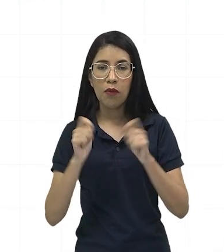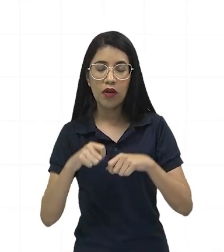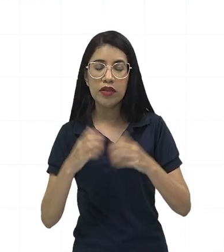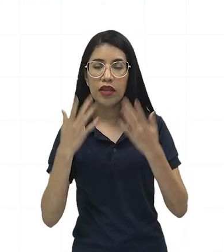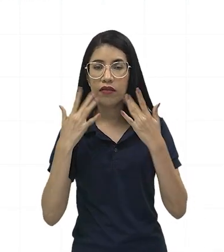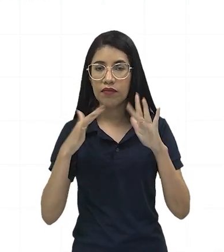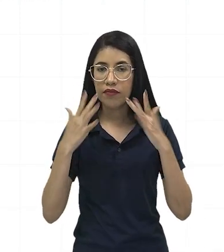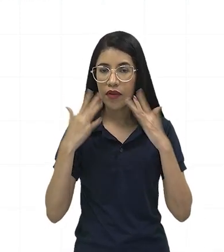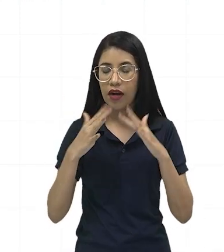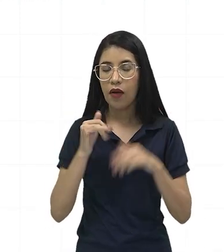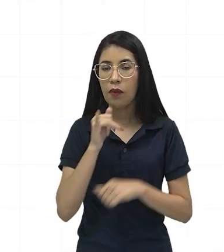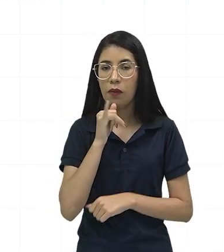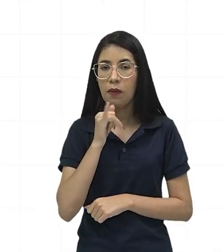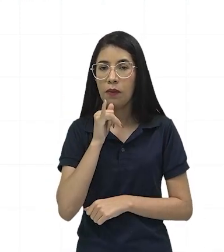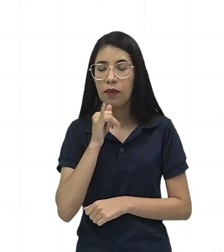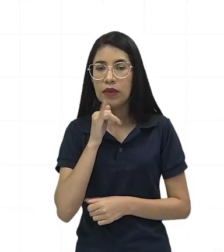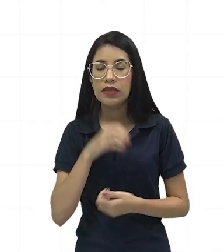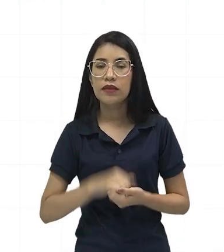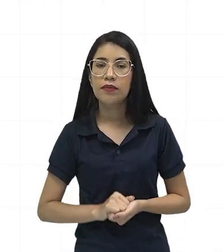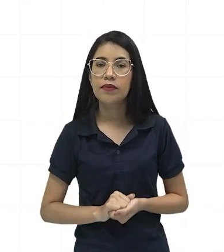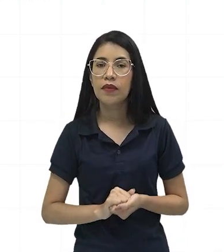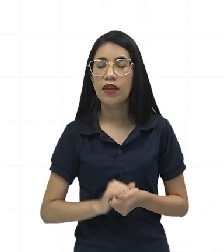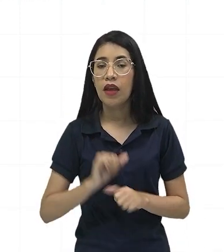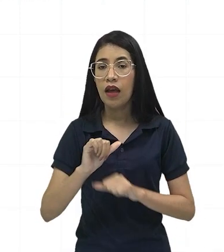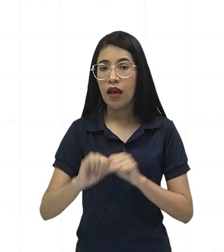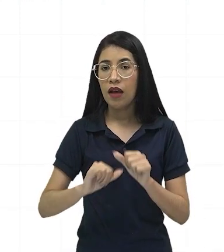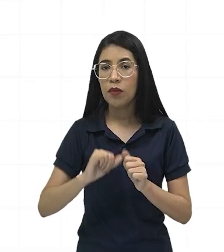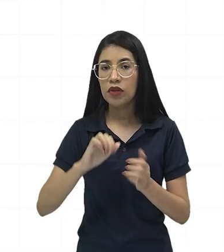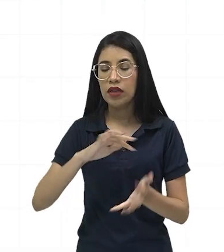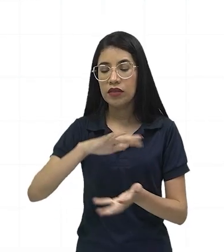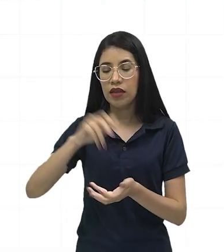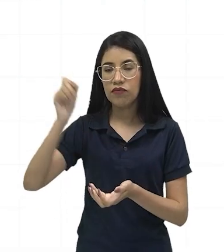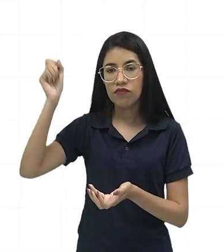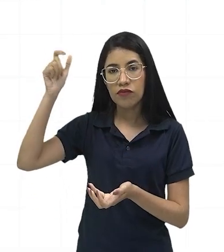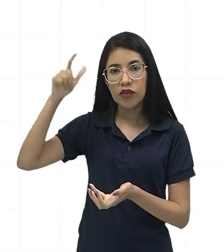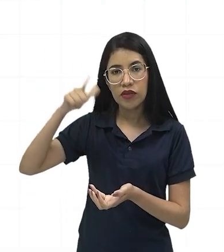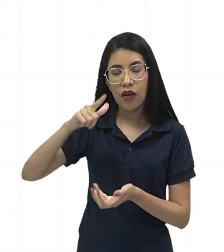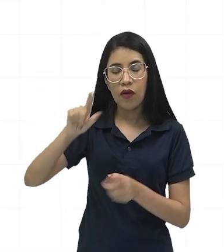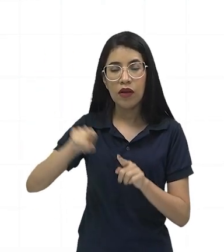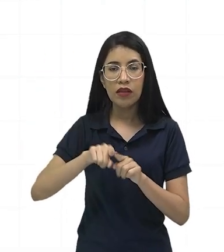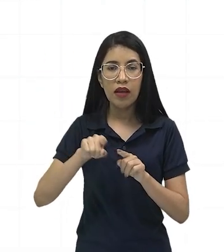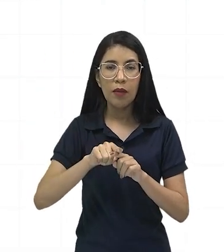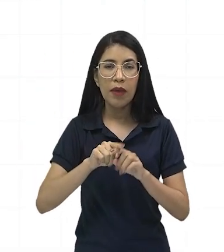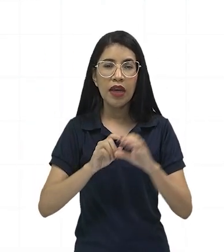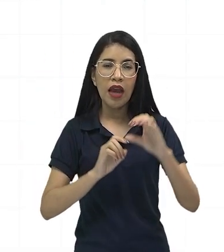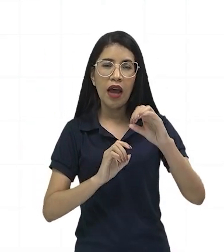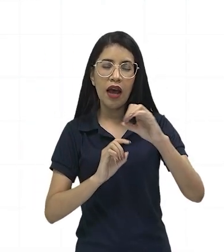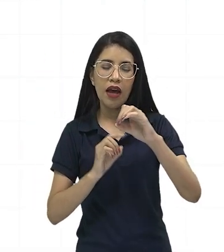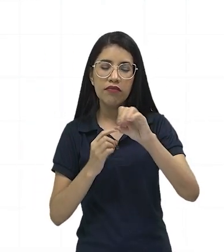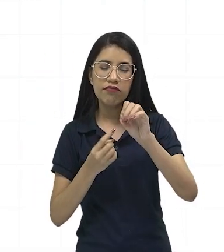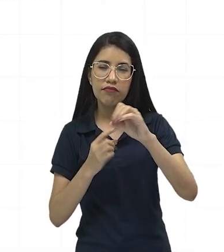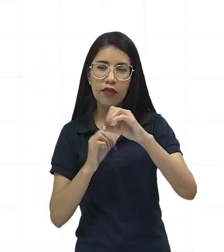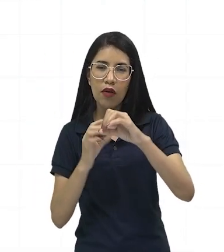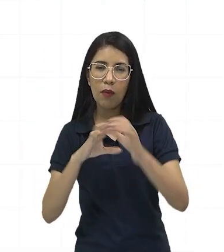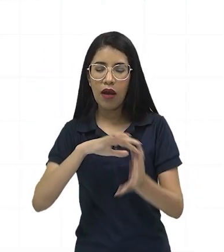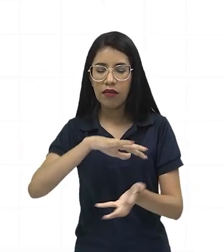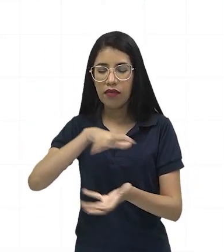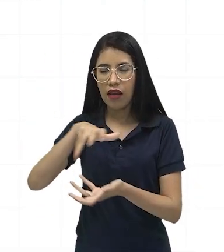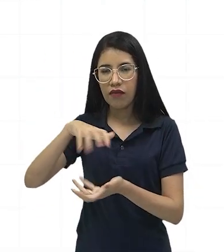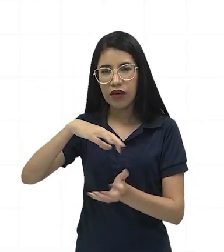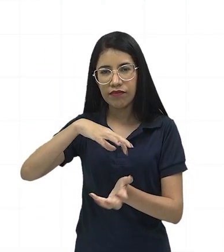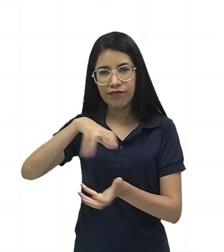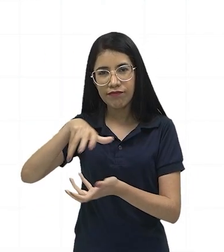naturais, como alterações na radiação solar e dos movimentos orbitais da Terra, ou podem